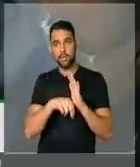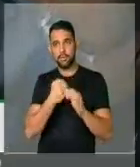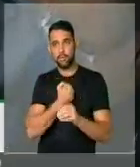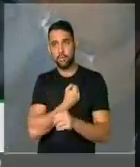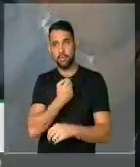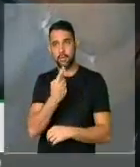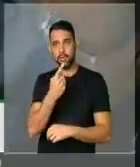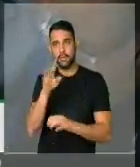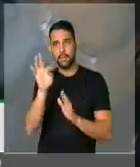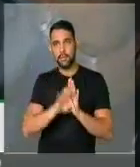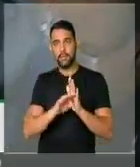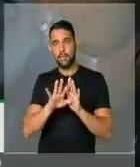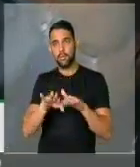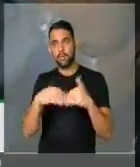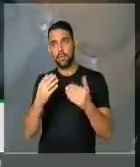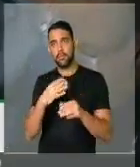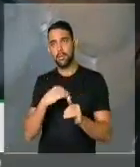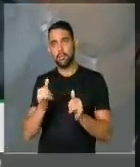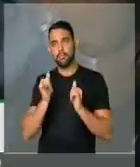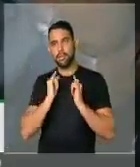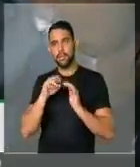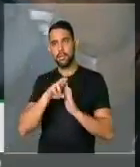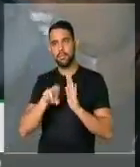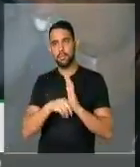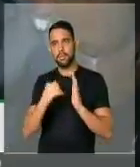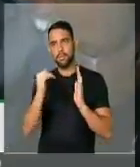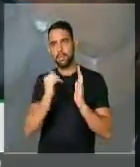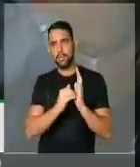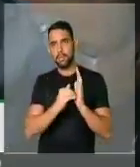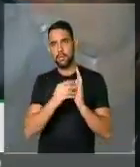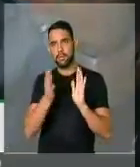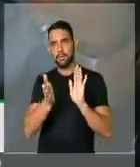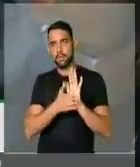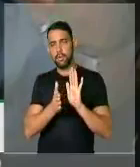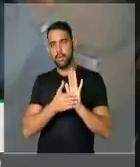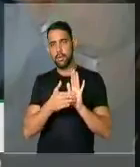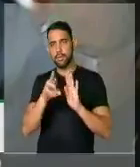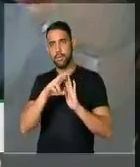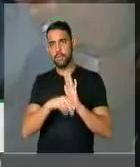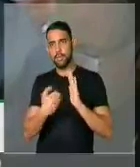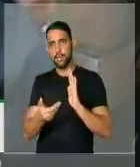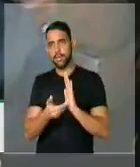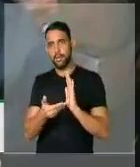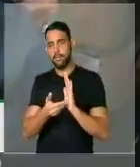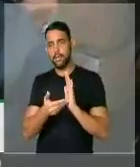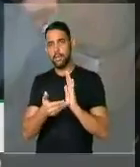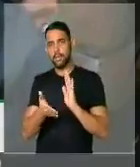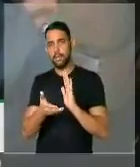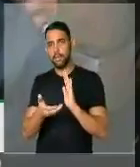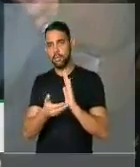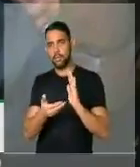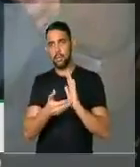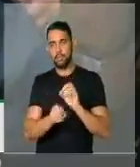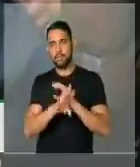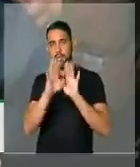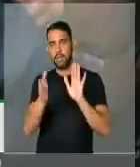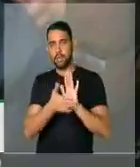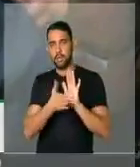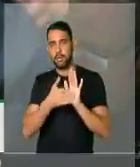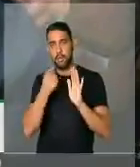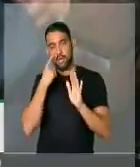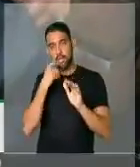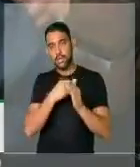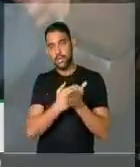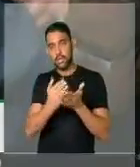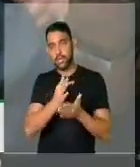1 diz textualmente: quando é omisso o regimento do Senado, prevalece o regimento da Câmara, e o regimento da Câmara é claro. Ora,